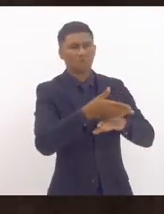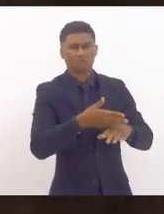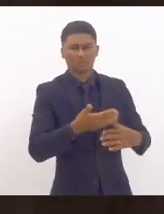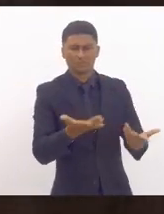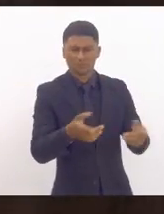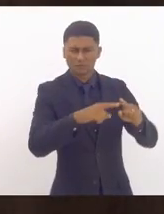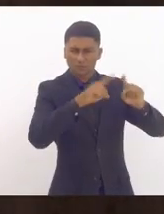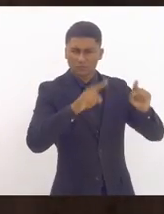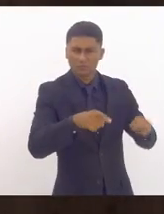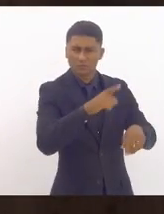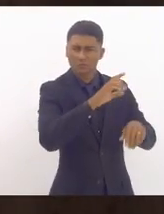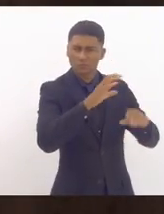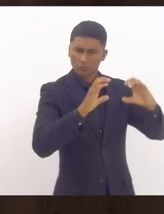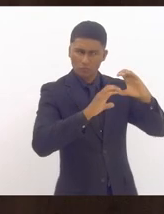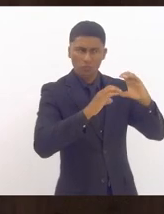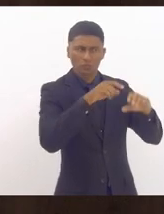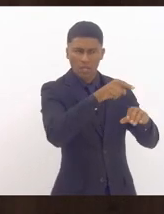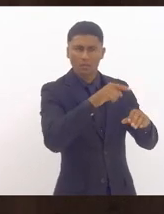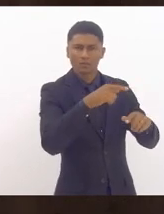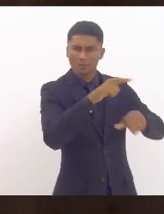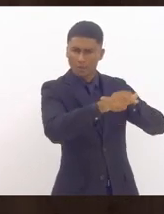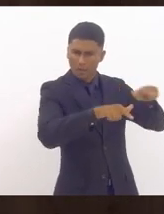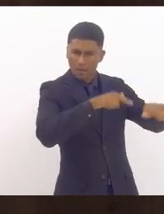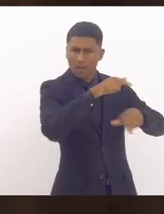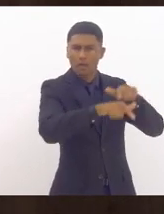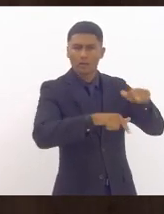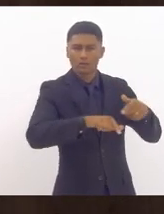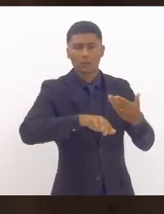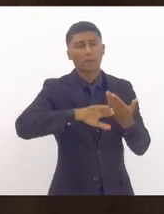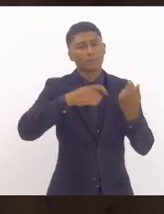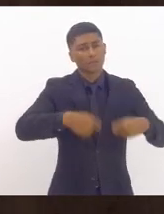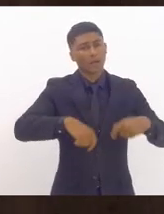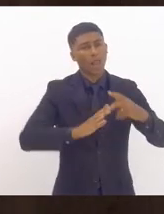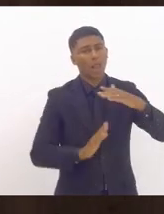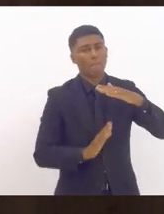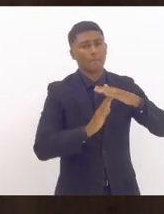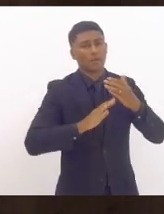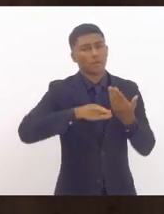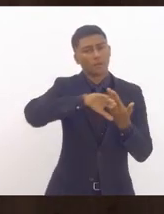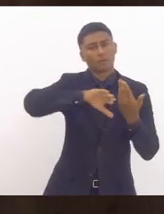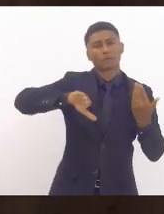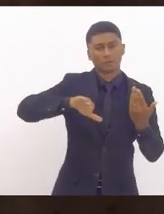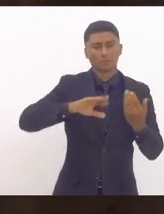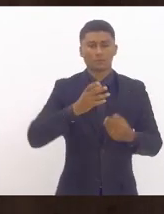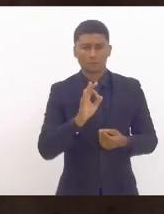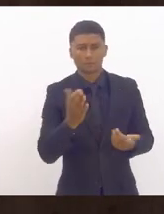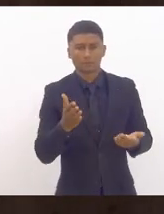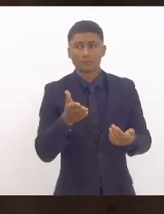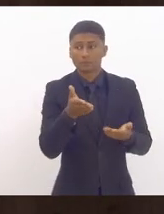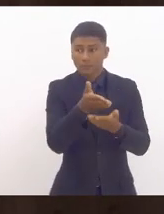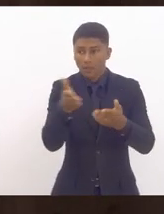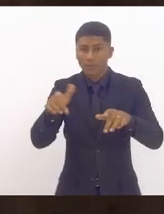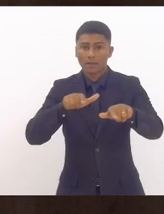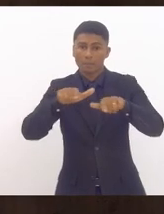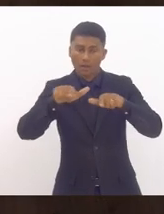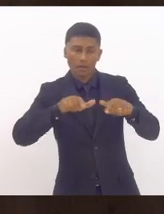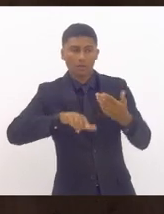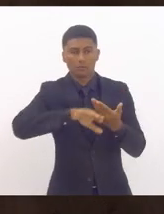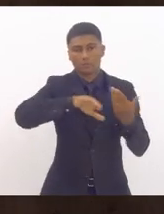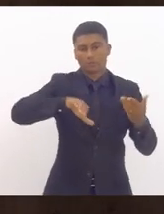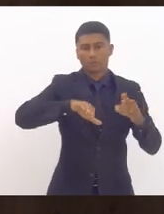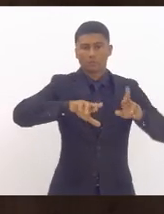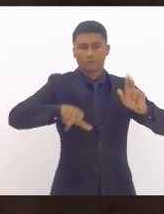servidoras concursados. Assim, é necessária a adoção de limitações ao exercício das tarefas do residente